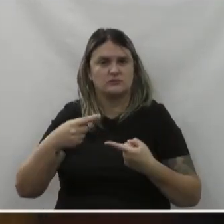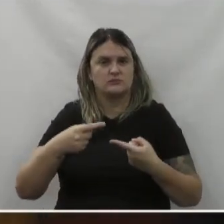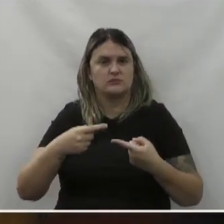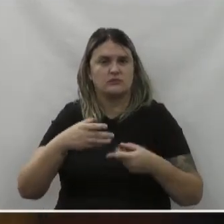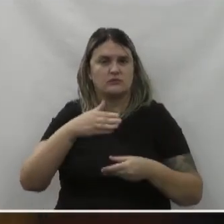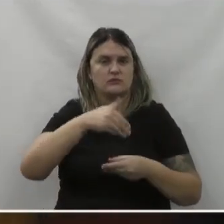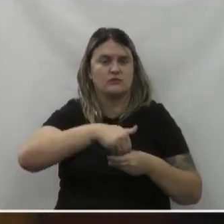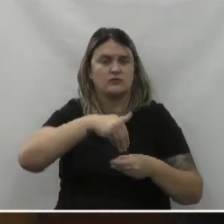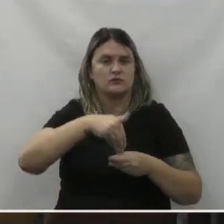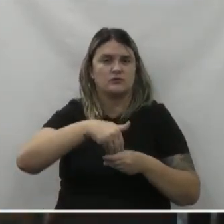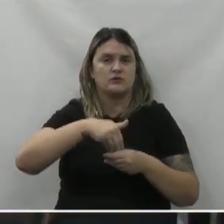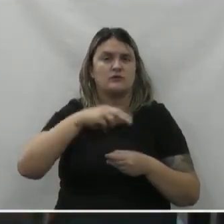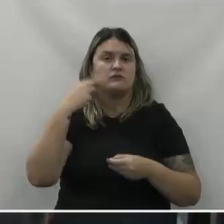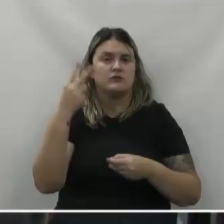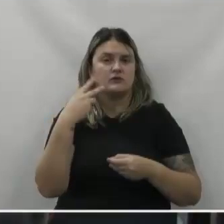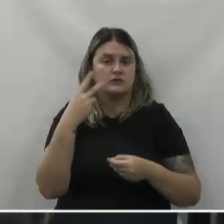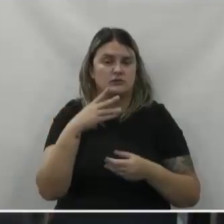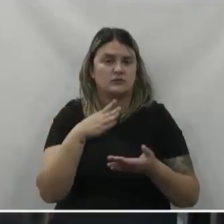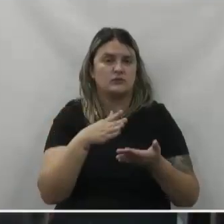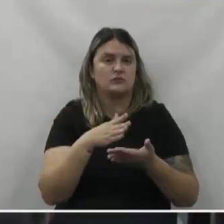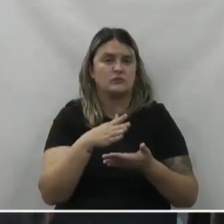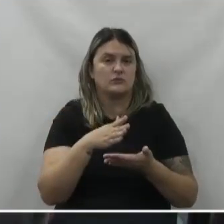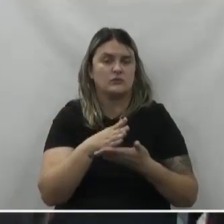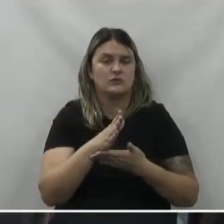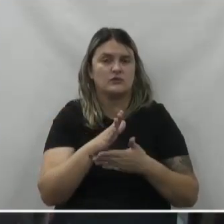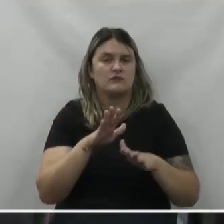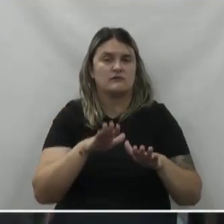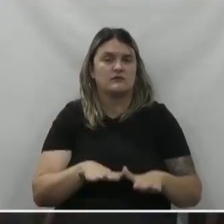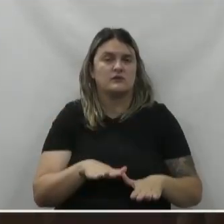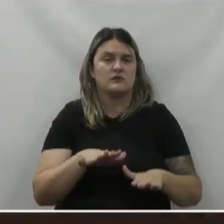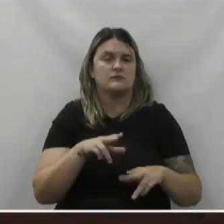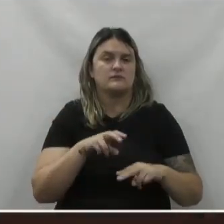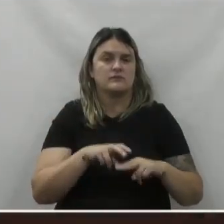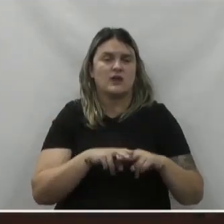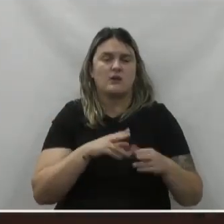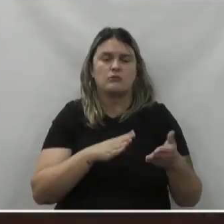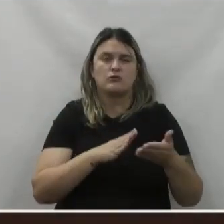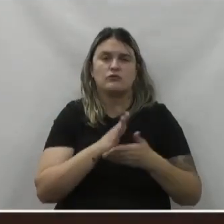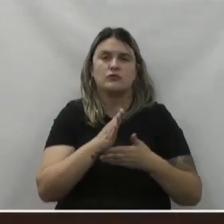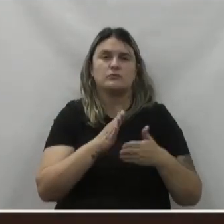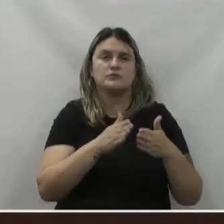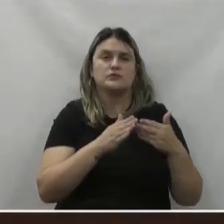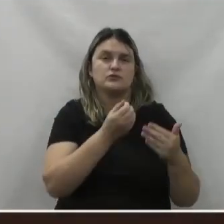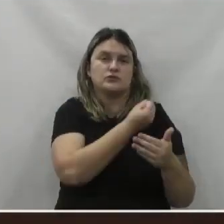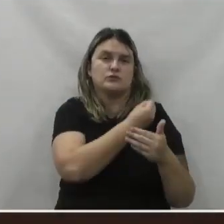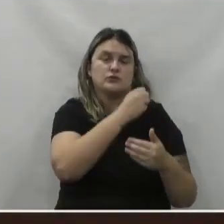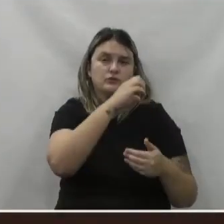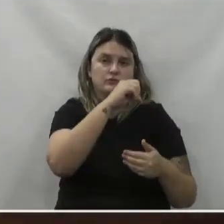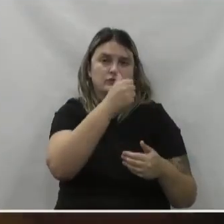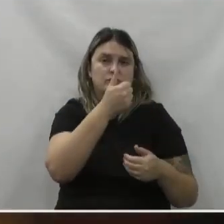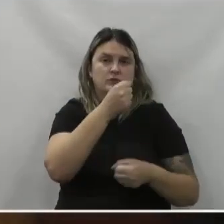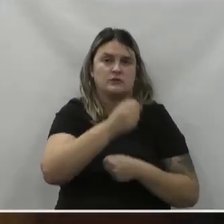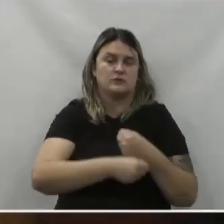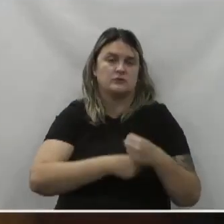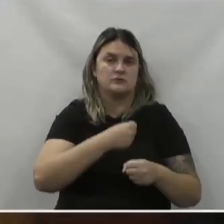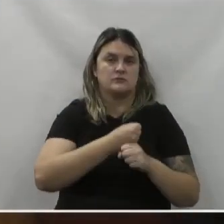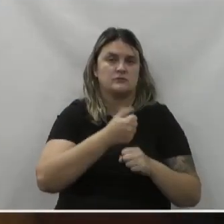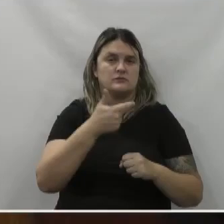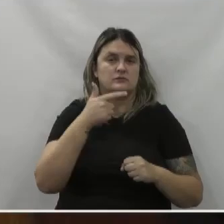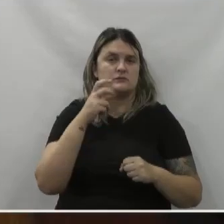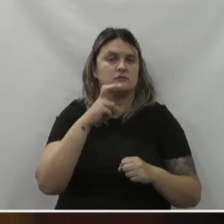Em votação, senhores vereadores que aprovam, permaneçam como estão. Aprovado o requerimento de número 91/2025.